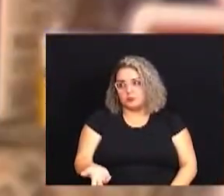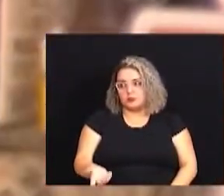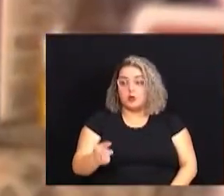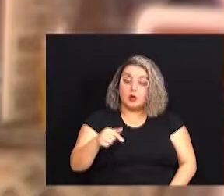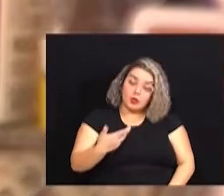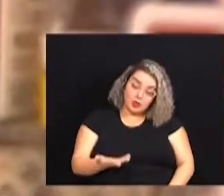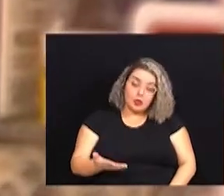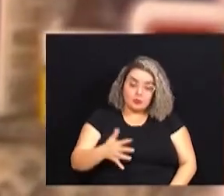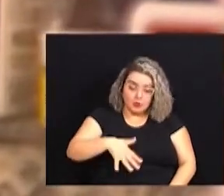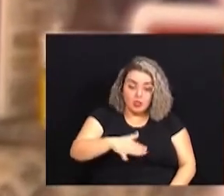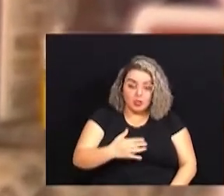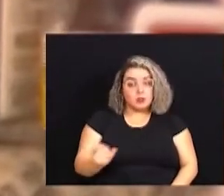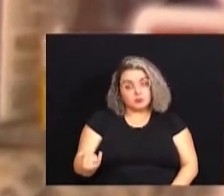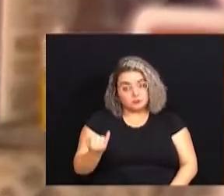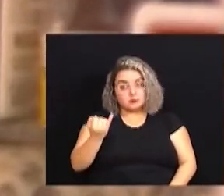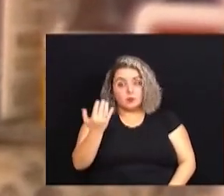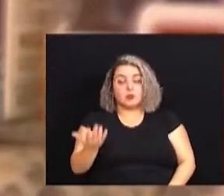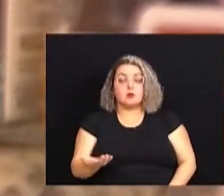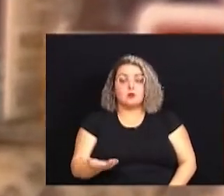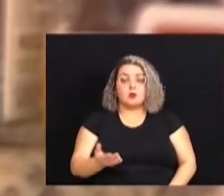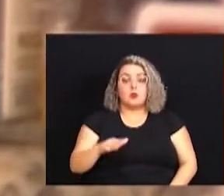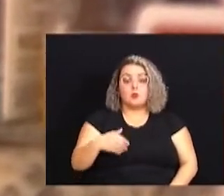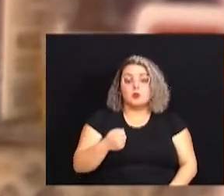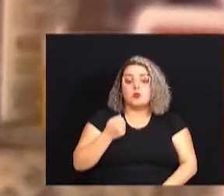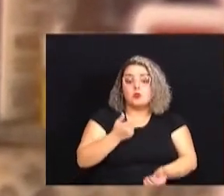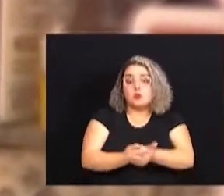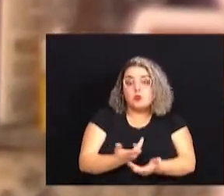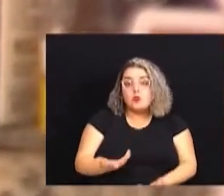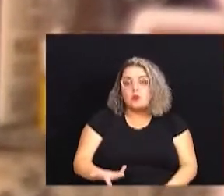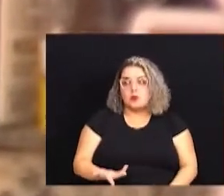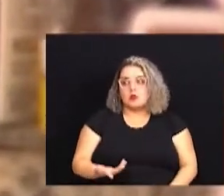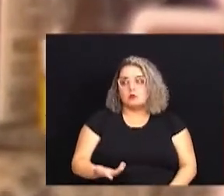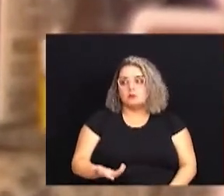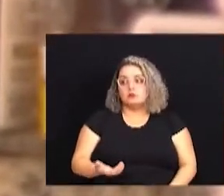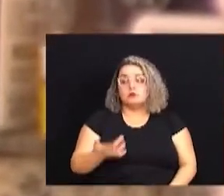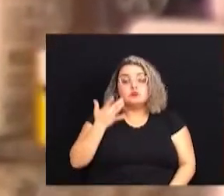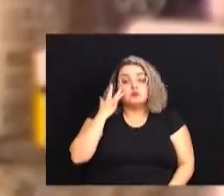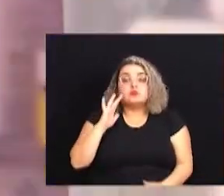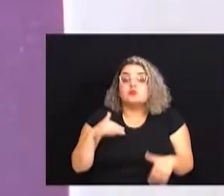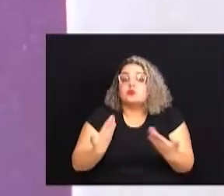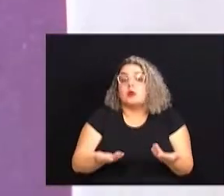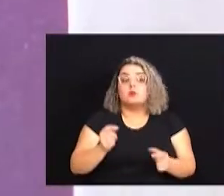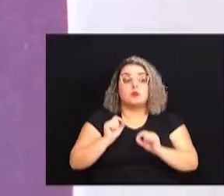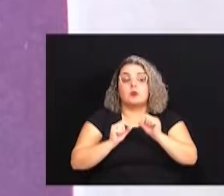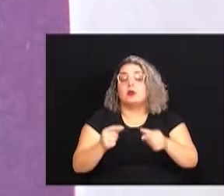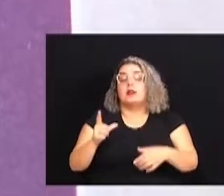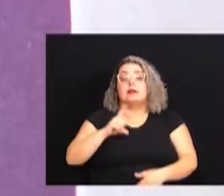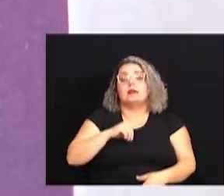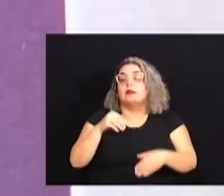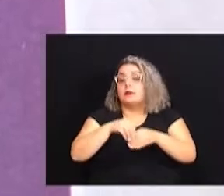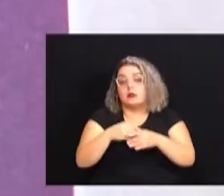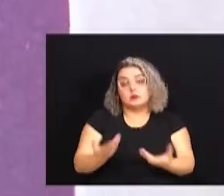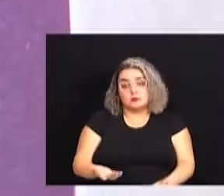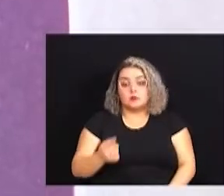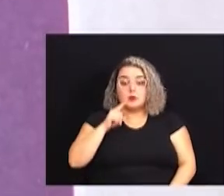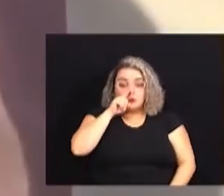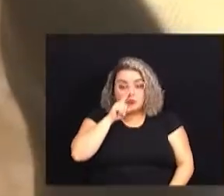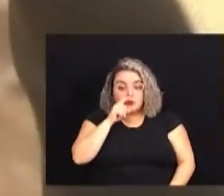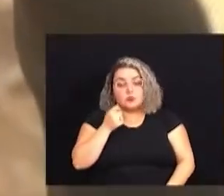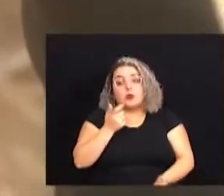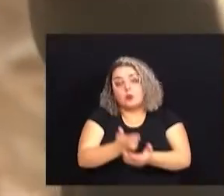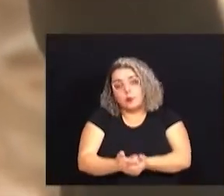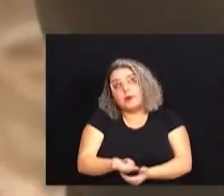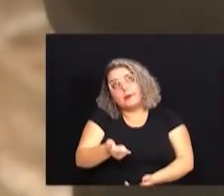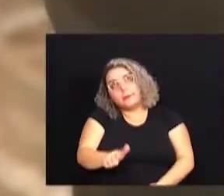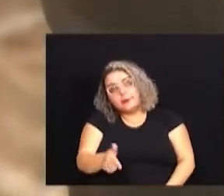também é um mercado interessante, porque quando você compra um pacote, você está comprando algo que você não sabe que tem. Então, o risco